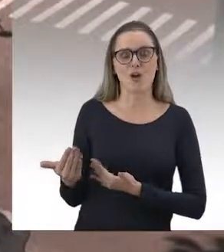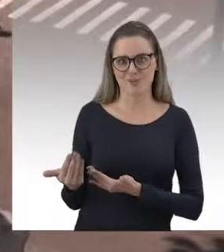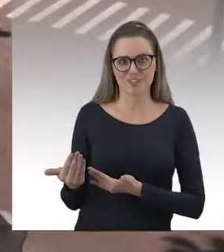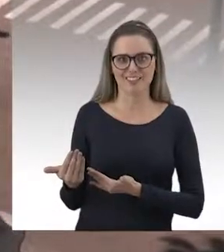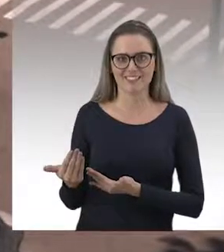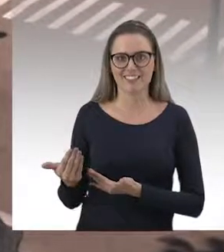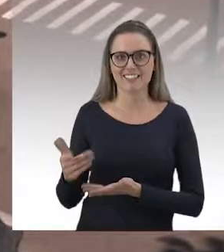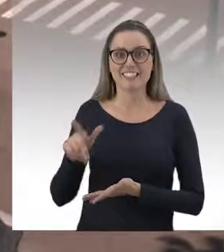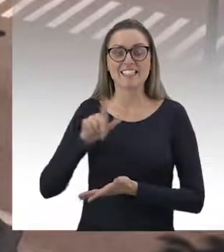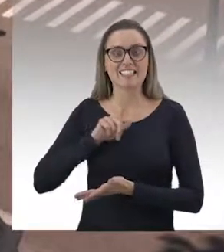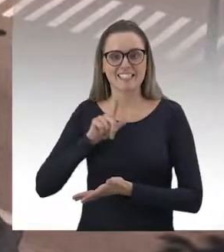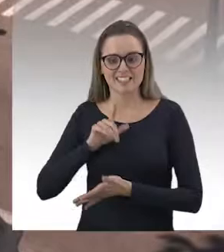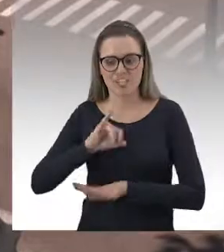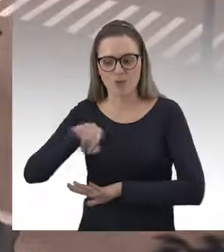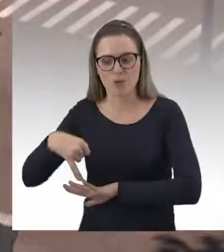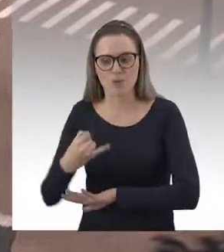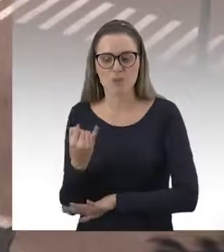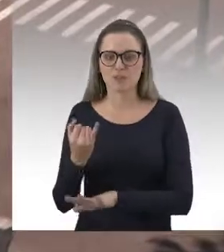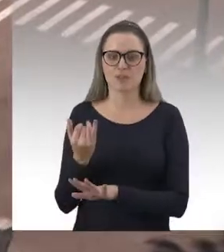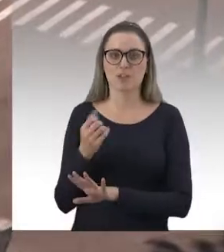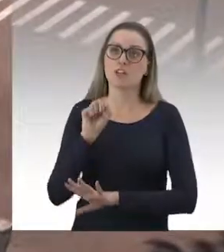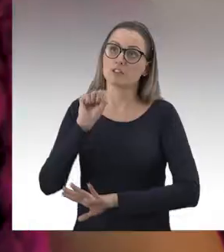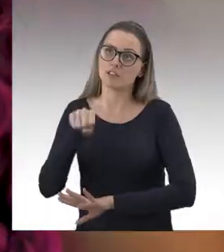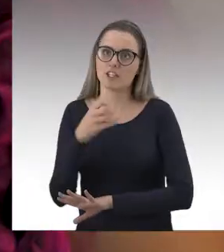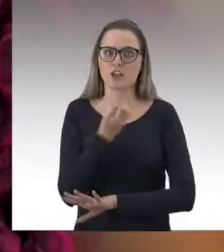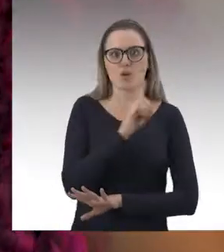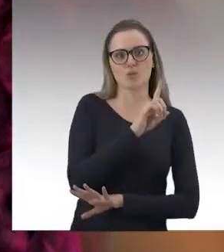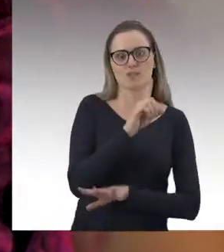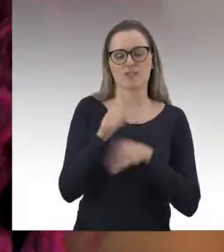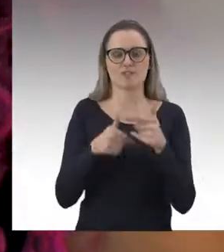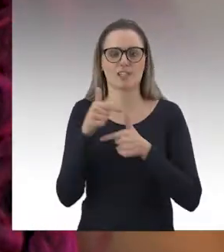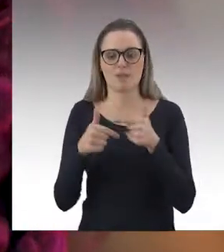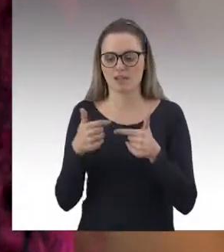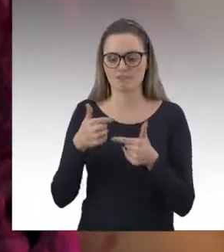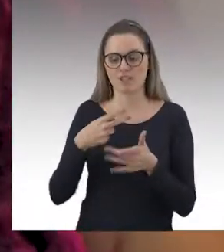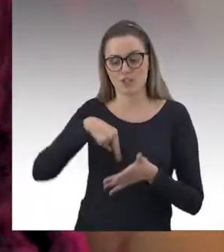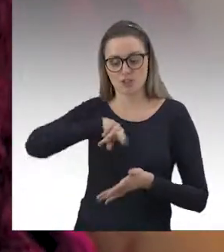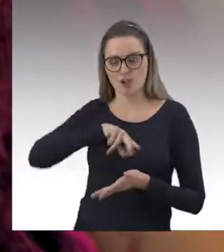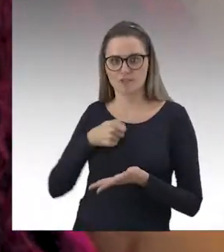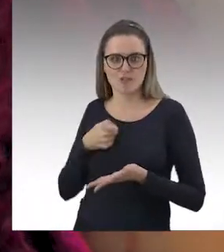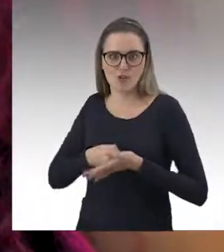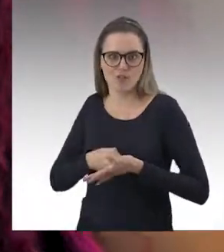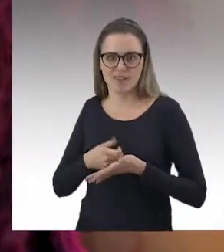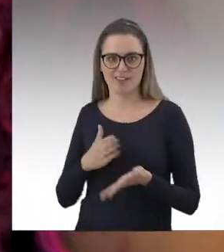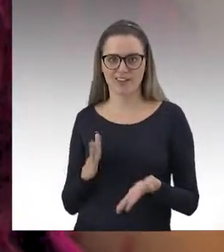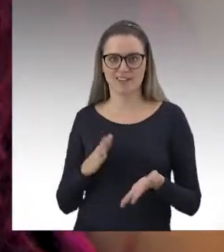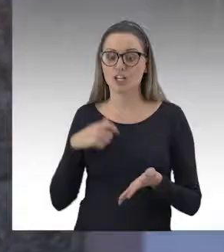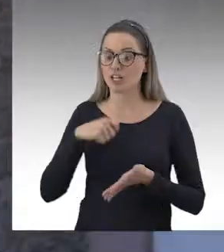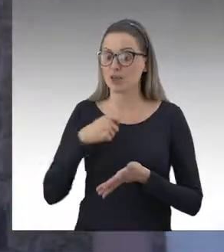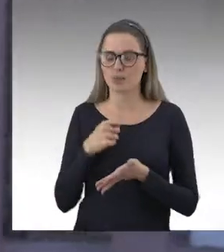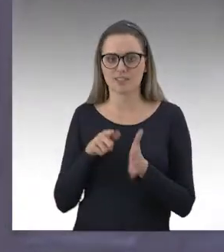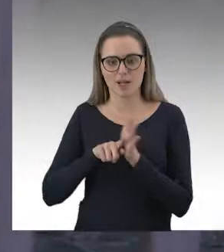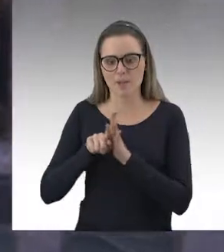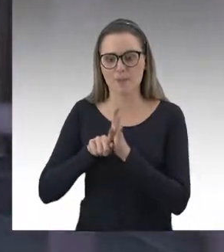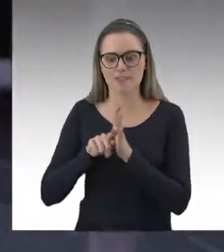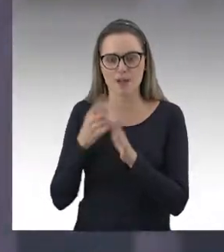a oportunidade de sim ou não trabalhar. A gente é obrigado. E a gente tem que correr atrás disso. Então eu fiquei meio que